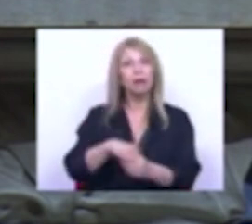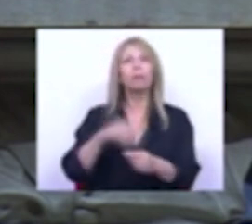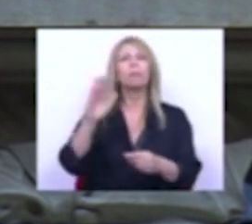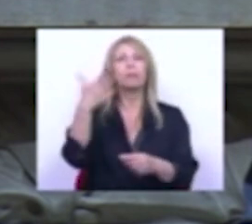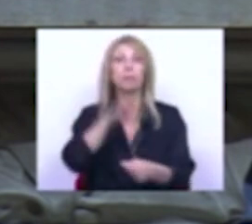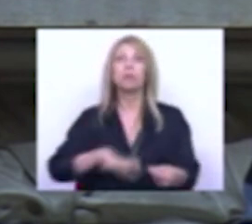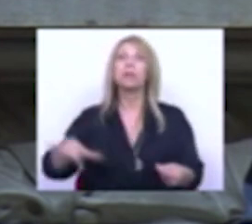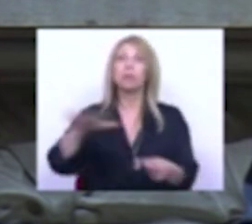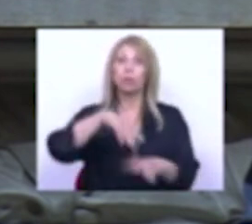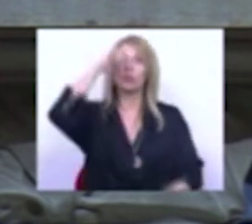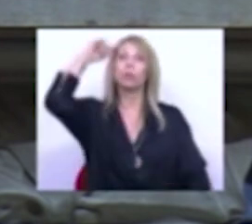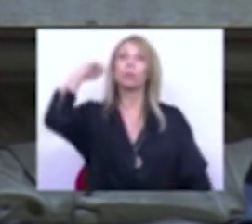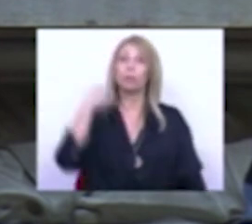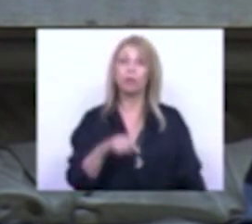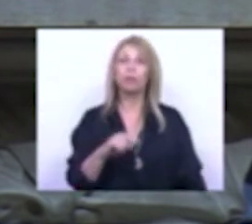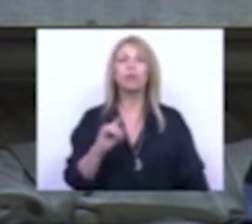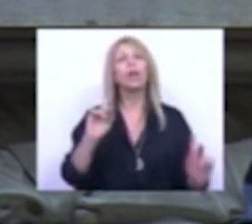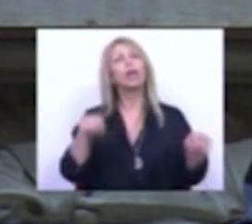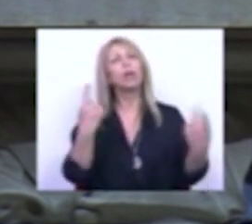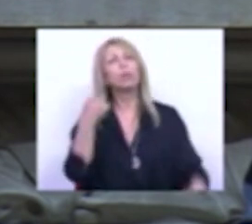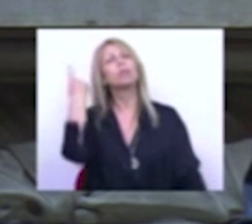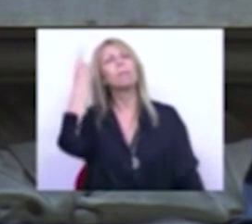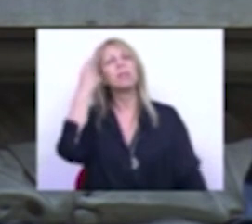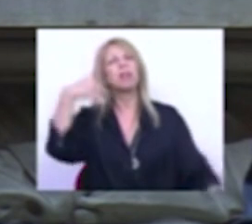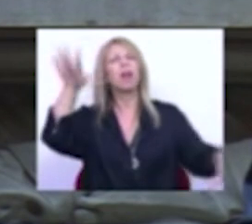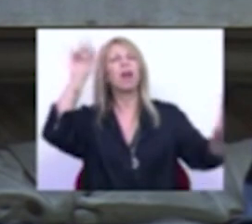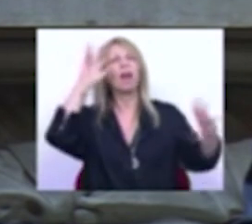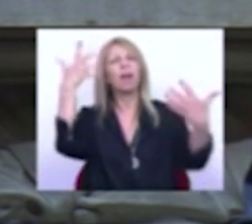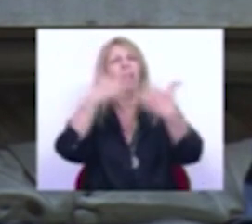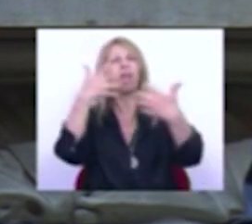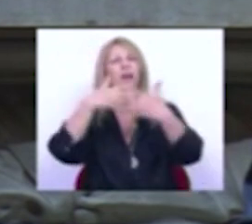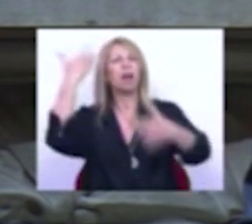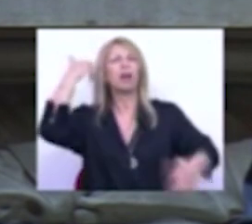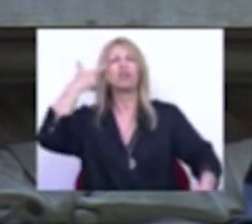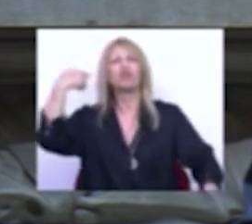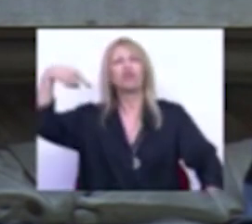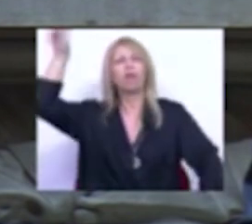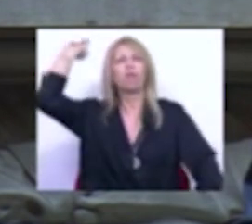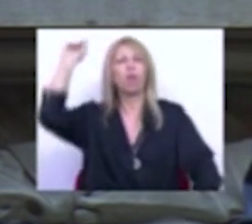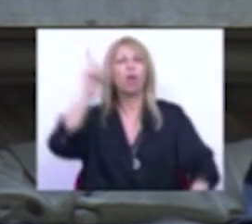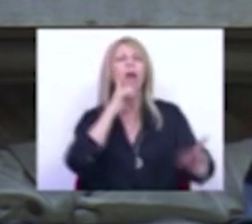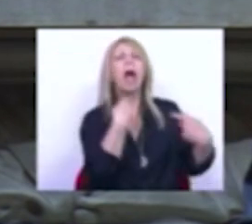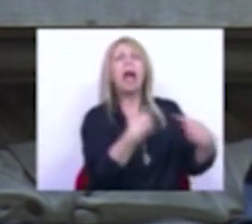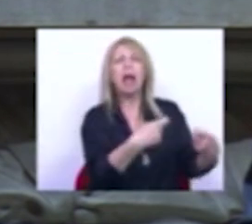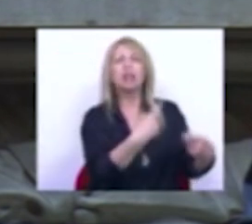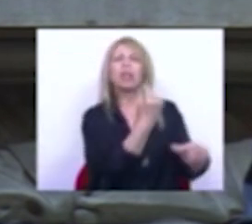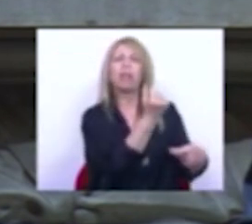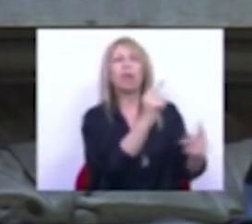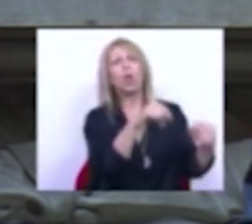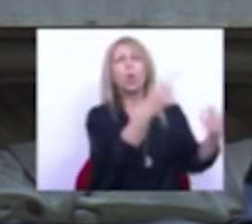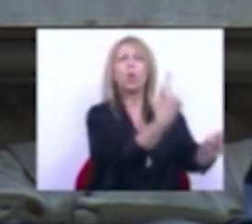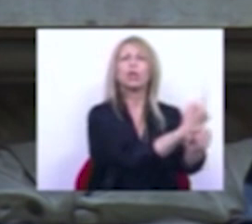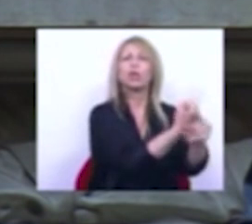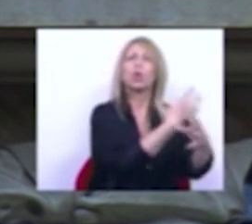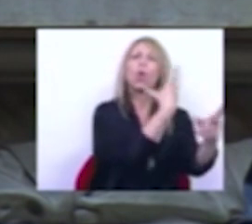situações extremas, e pensarmos que longe vão as guerras, que há muito mais onde gastar dinheiro, que nós podemos dispensar